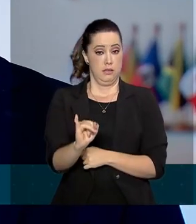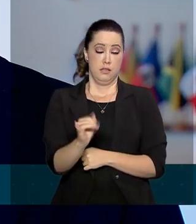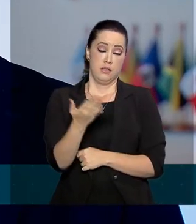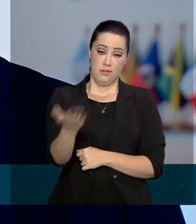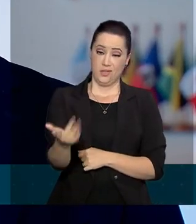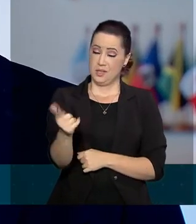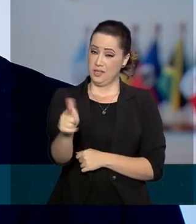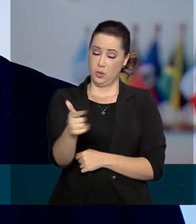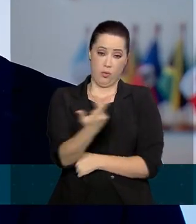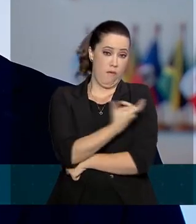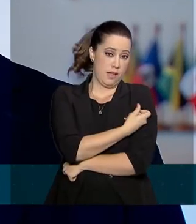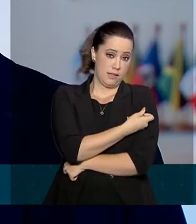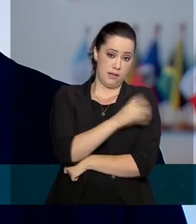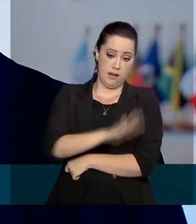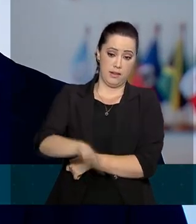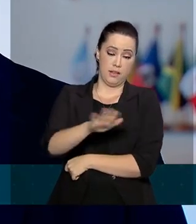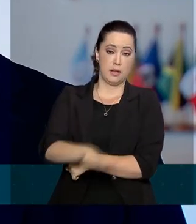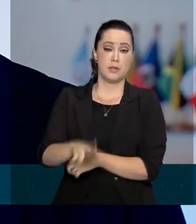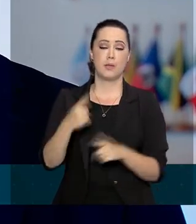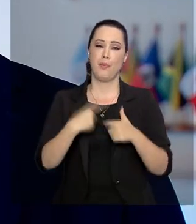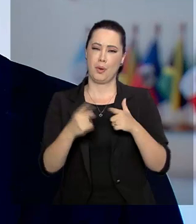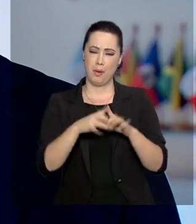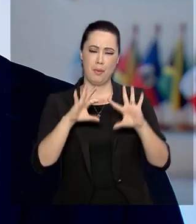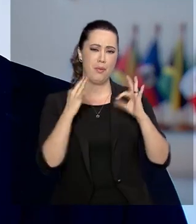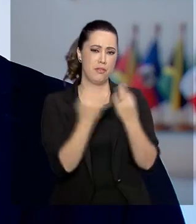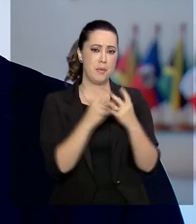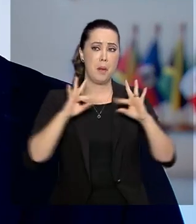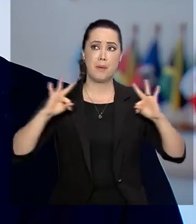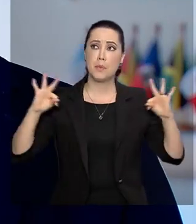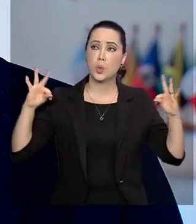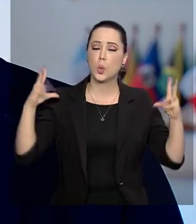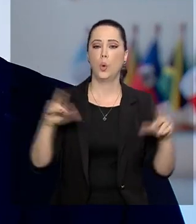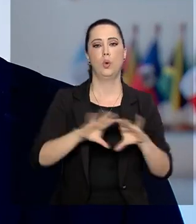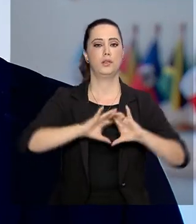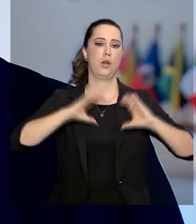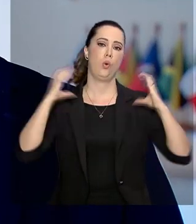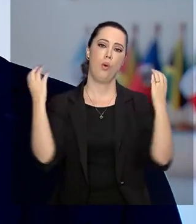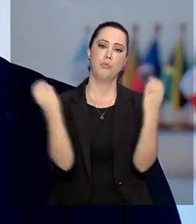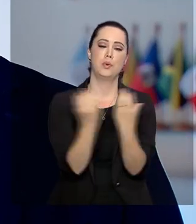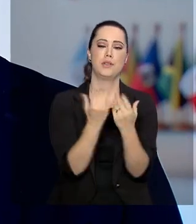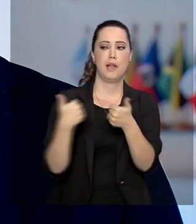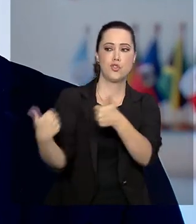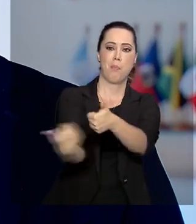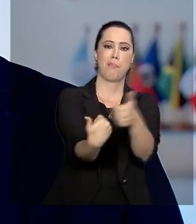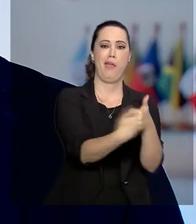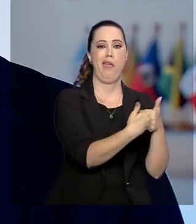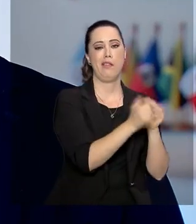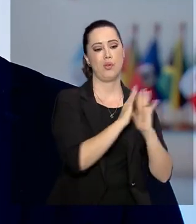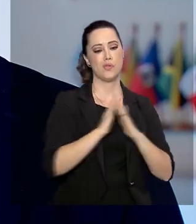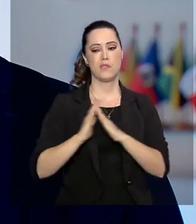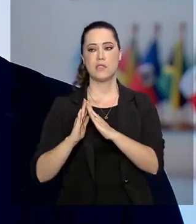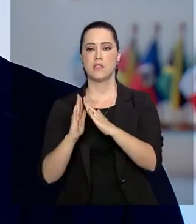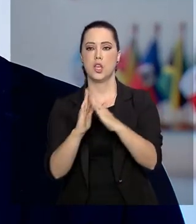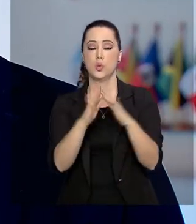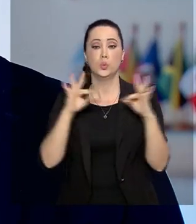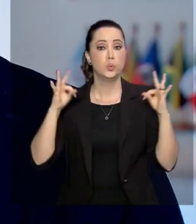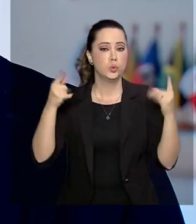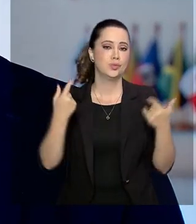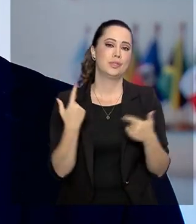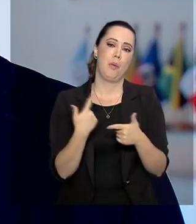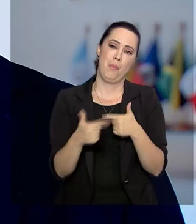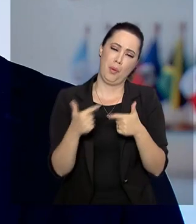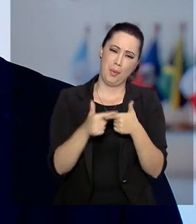gera um risco não só para a sua família, mas para toda a comunidade em volta. E isso gera